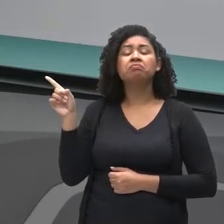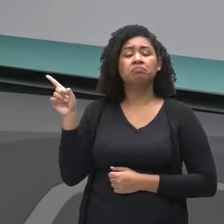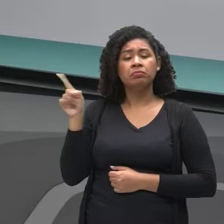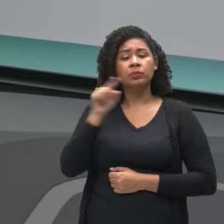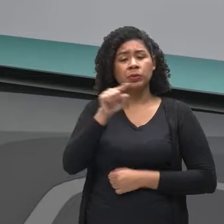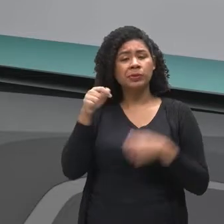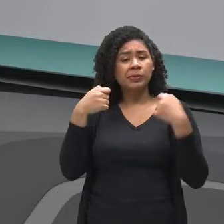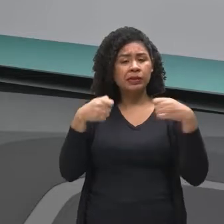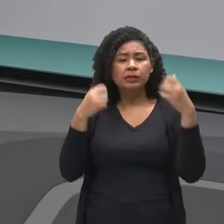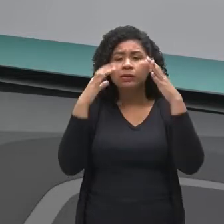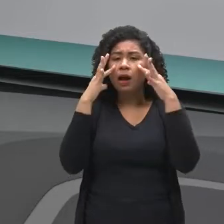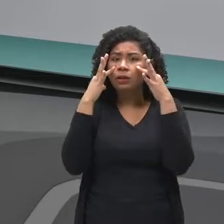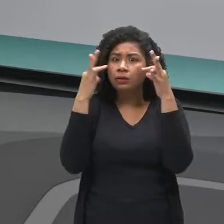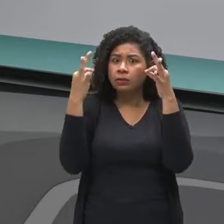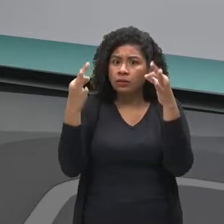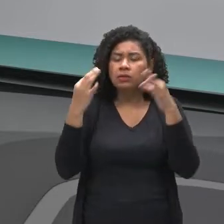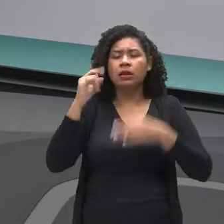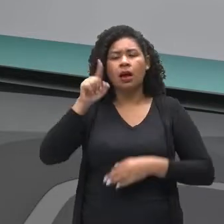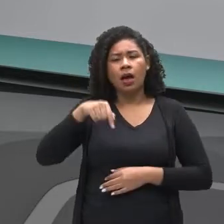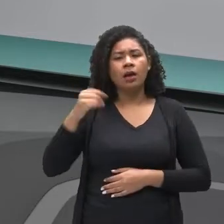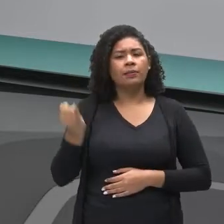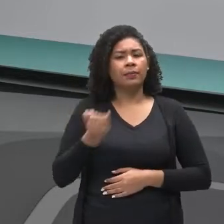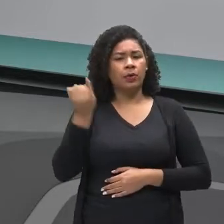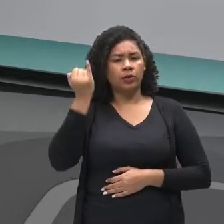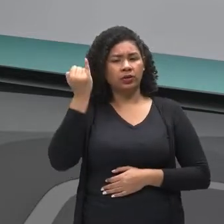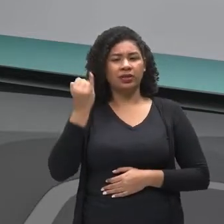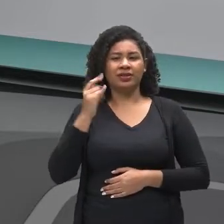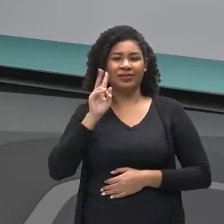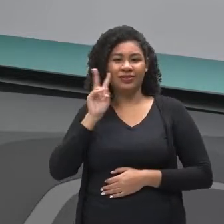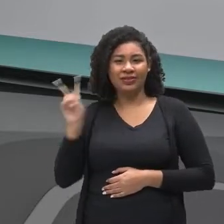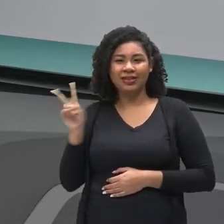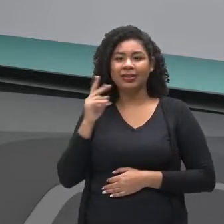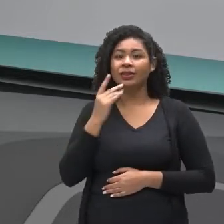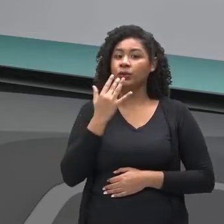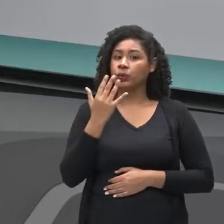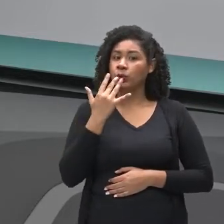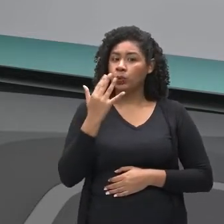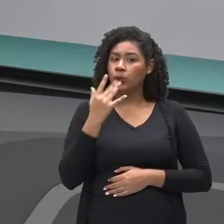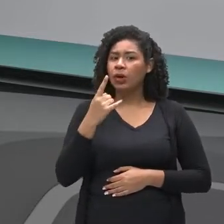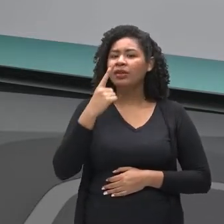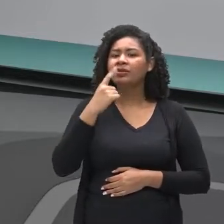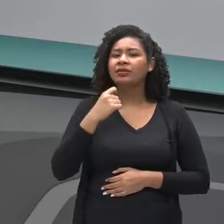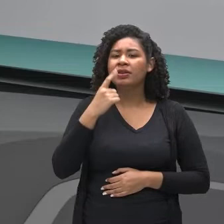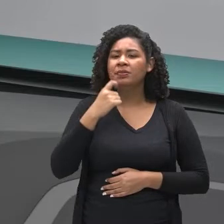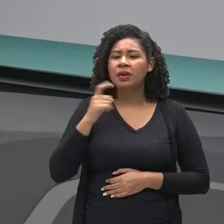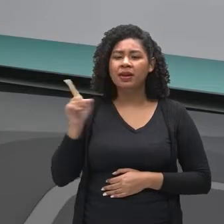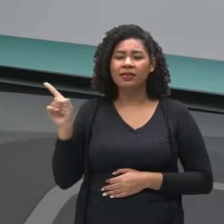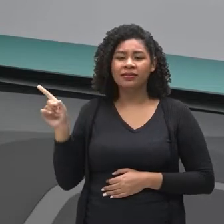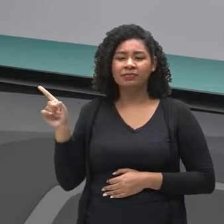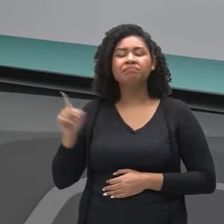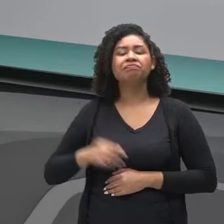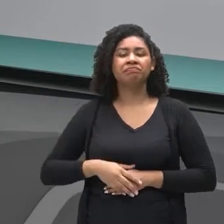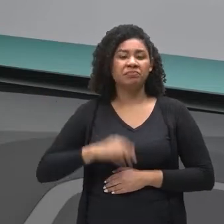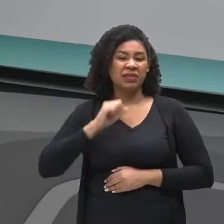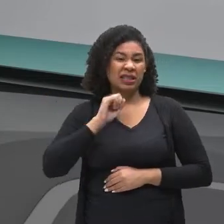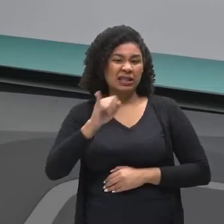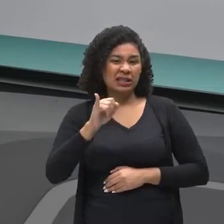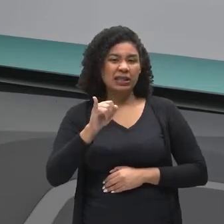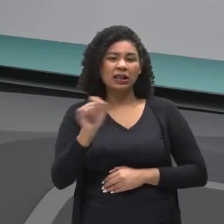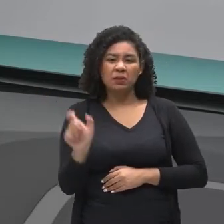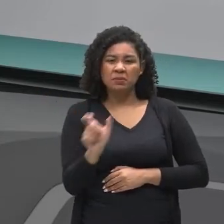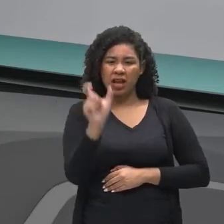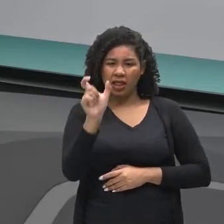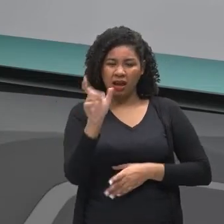eles. E nesse caso vieram destacados, né? Vieram em outras cores. Quando uma palavra está em outra cor em um